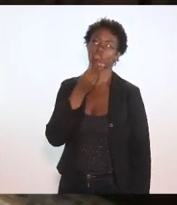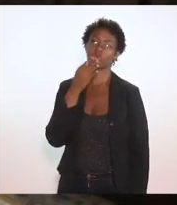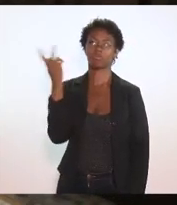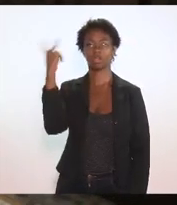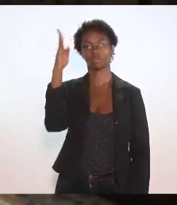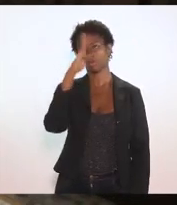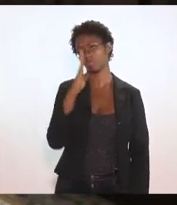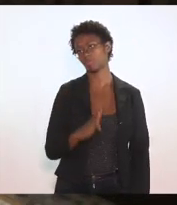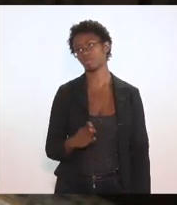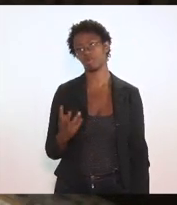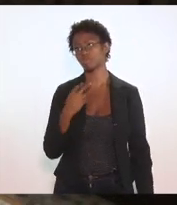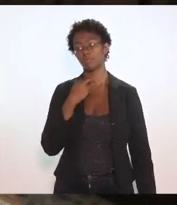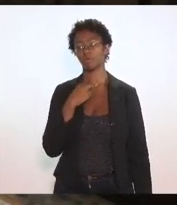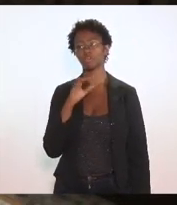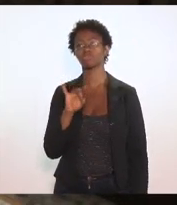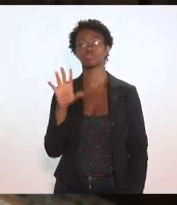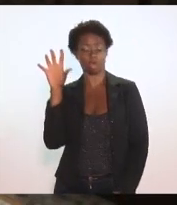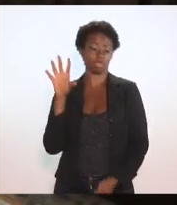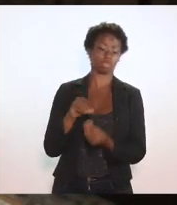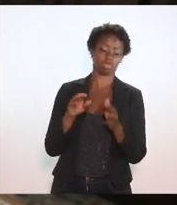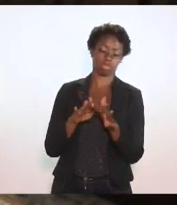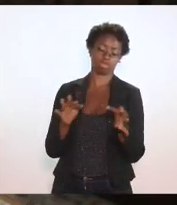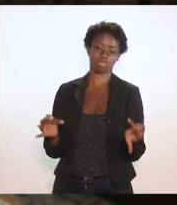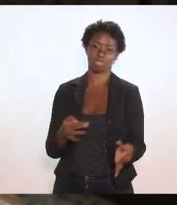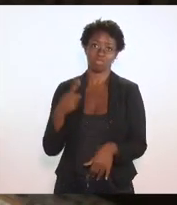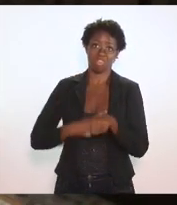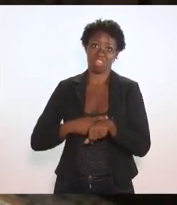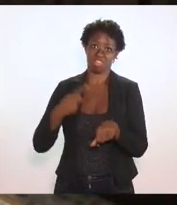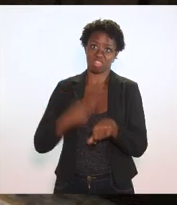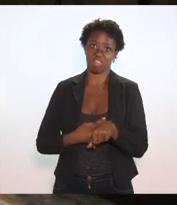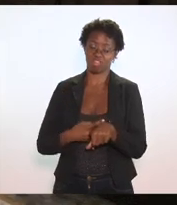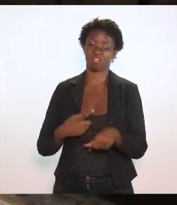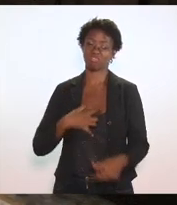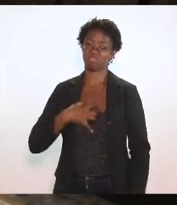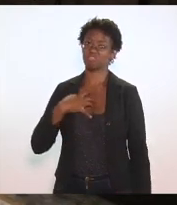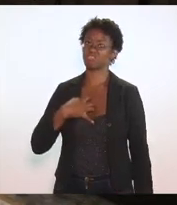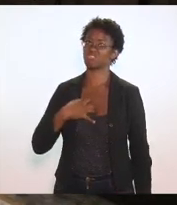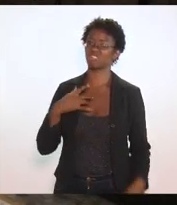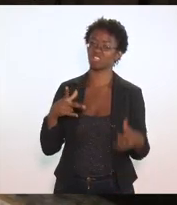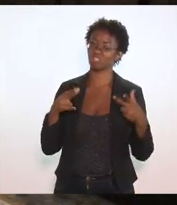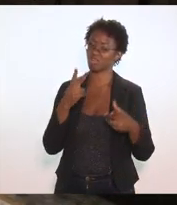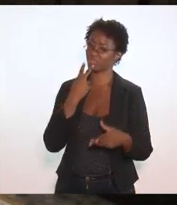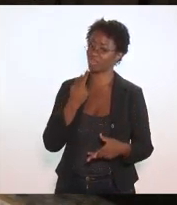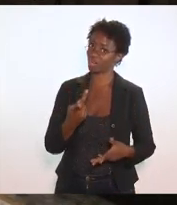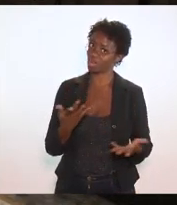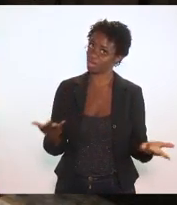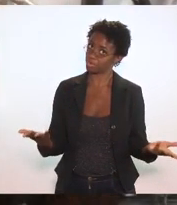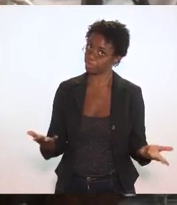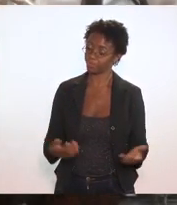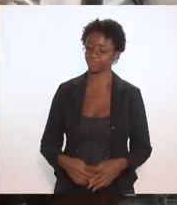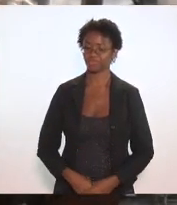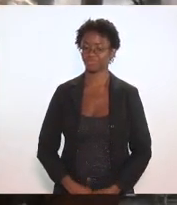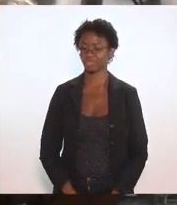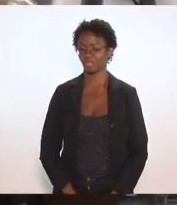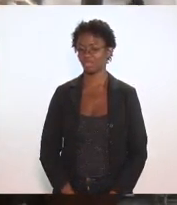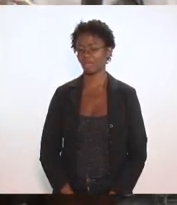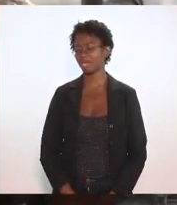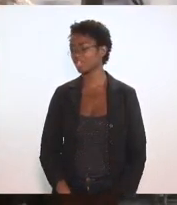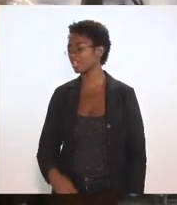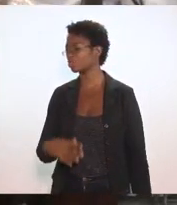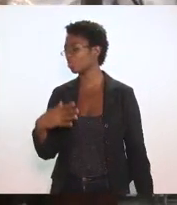na vida brasileira. Não pode ser simplificado com essa grosseria, com essa agressividade, com que foi mencionado aqui. Pela ordem,